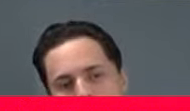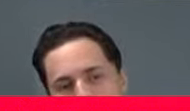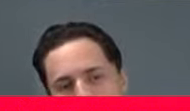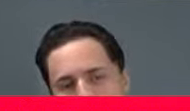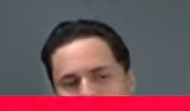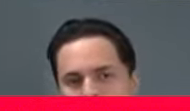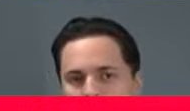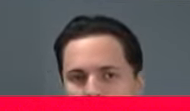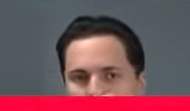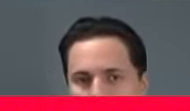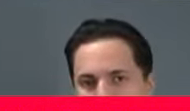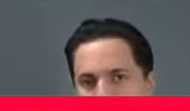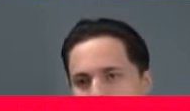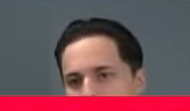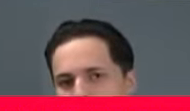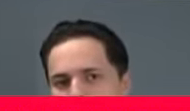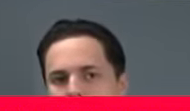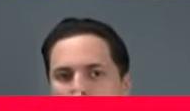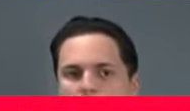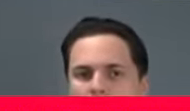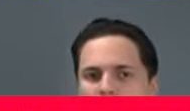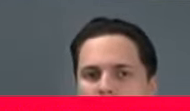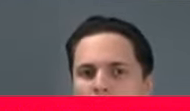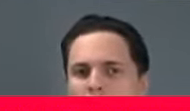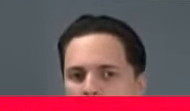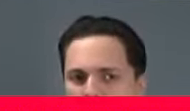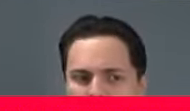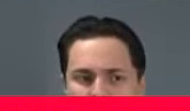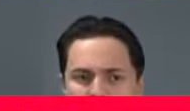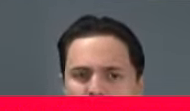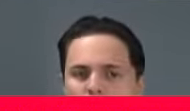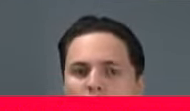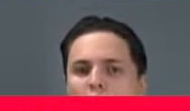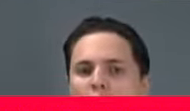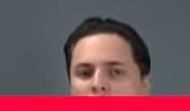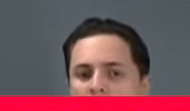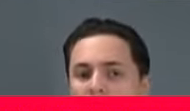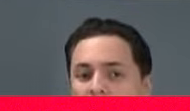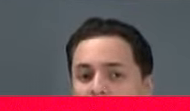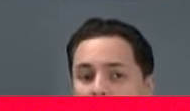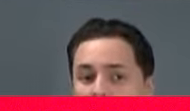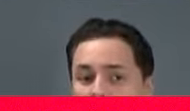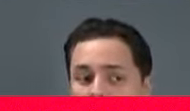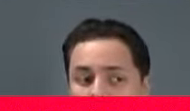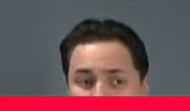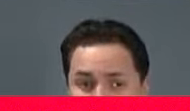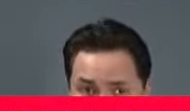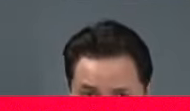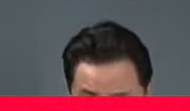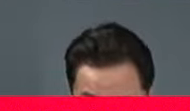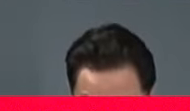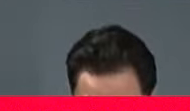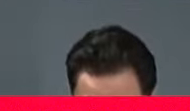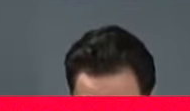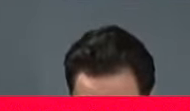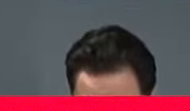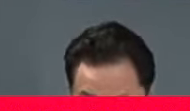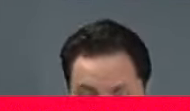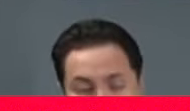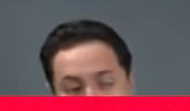matar os próprios companheiros a esquerda é boa de matar verdade e a esquerda é boa de